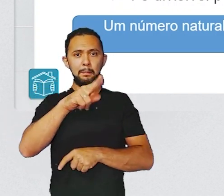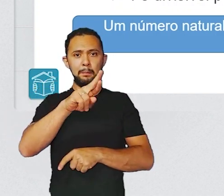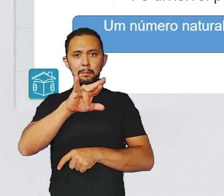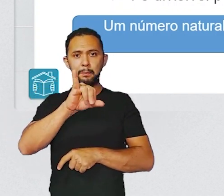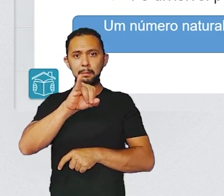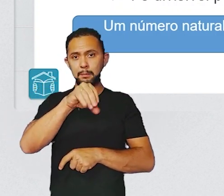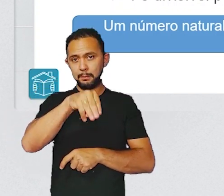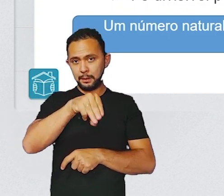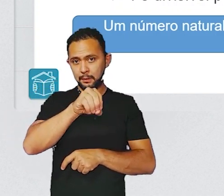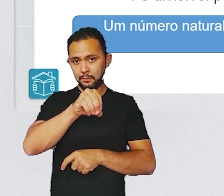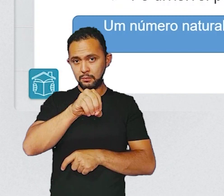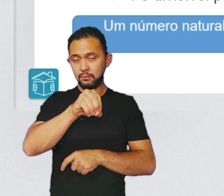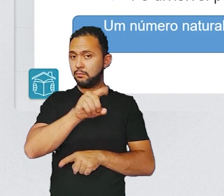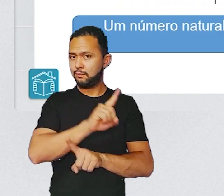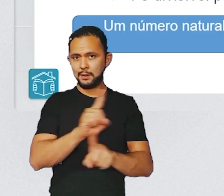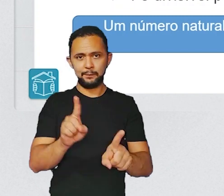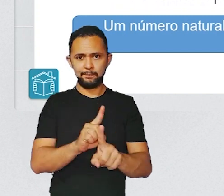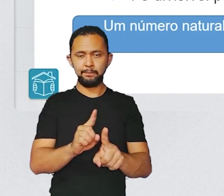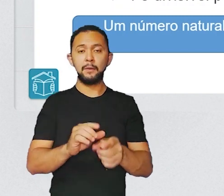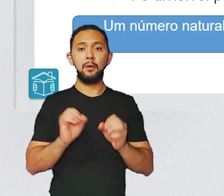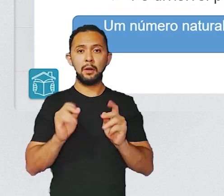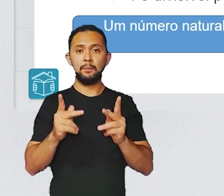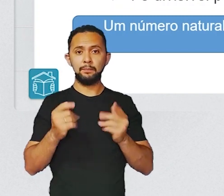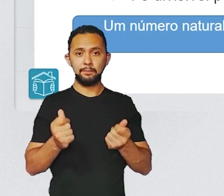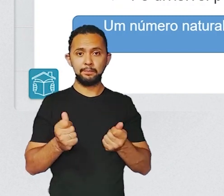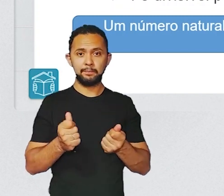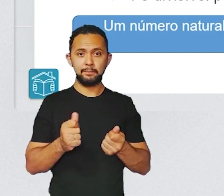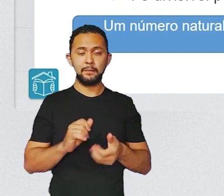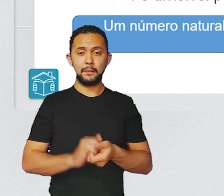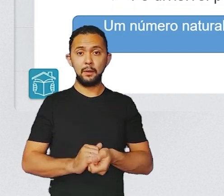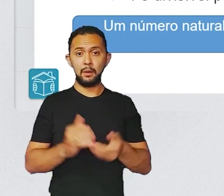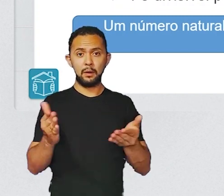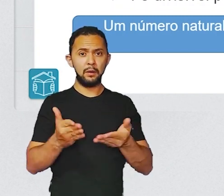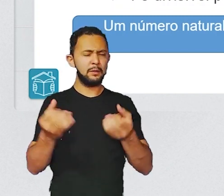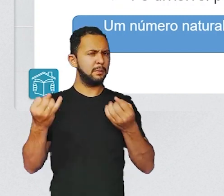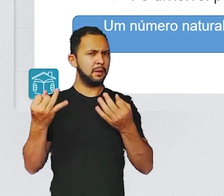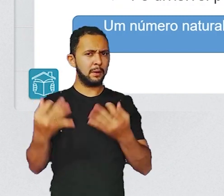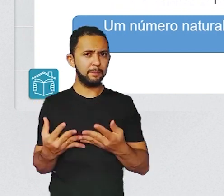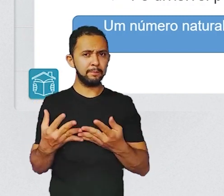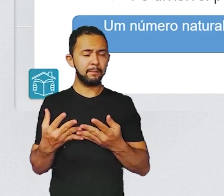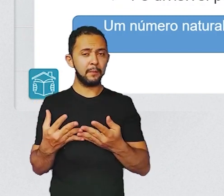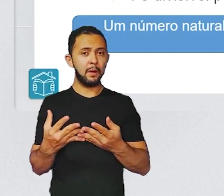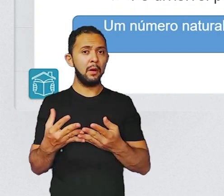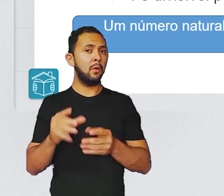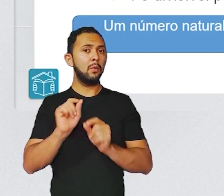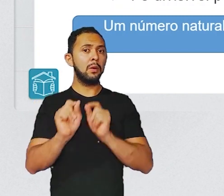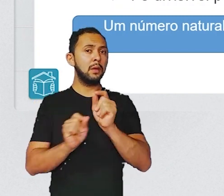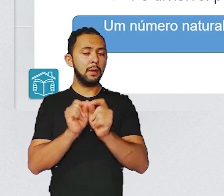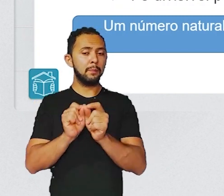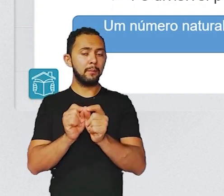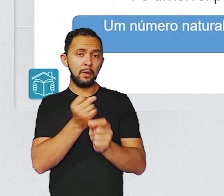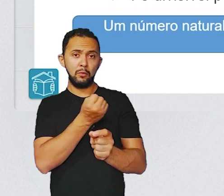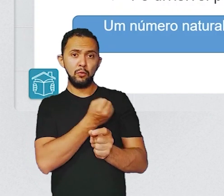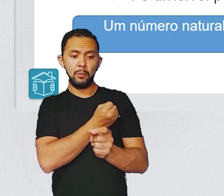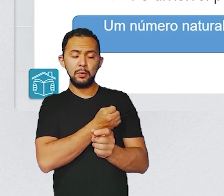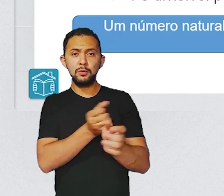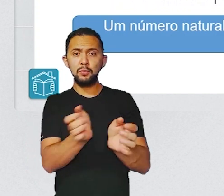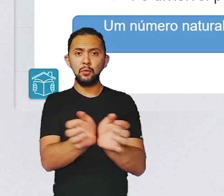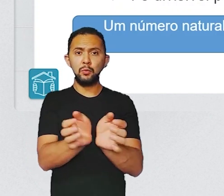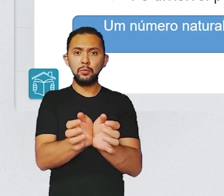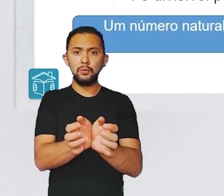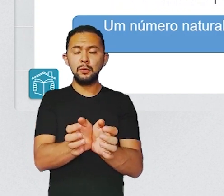3 divisores. Show de bola? Agora é o seguinte, falei dos números primos, mas professor, e os números compostos? O que são esses números?